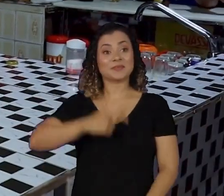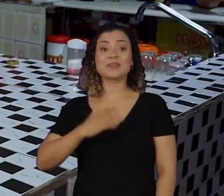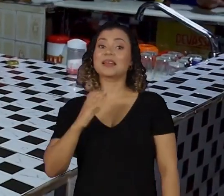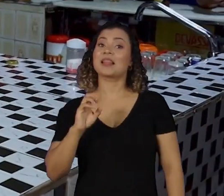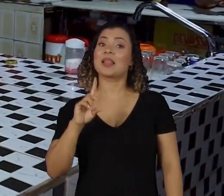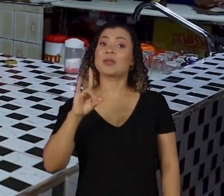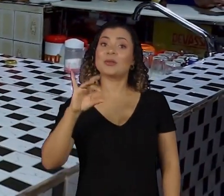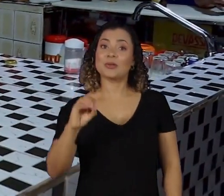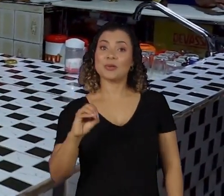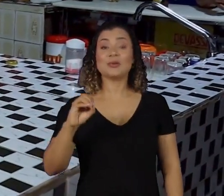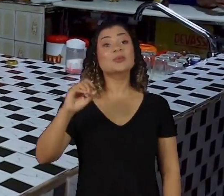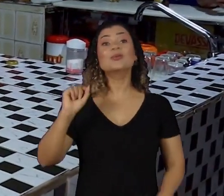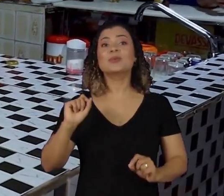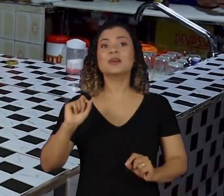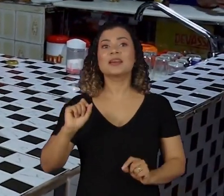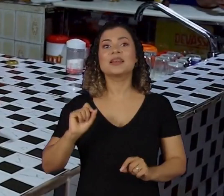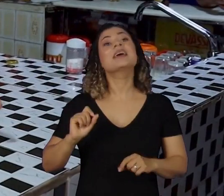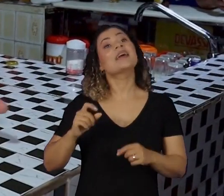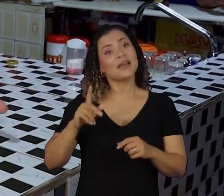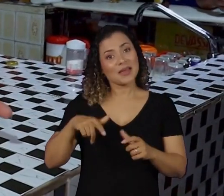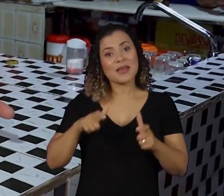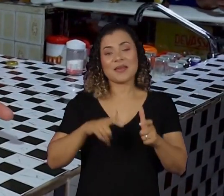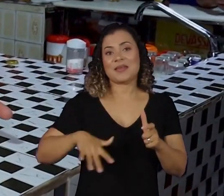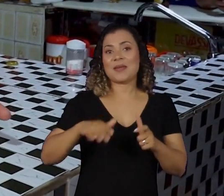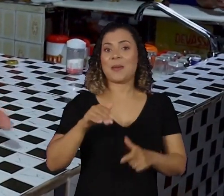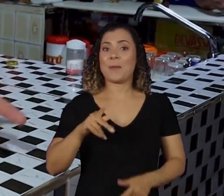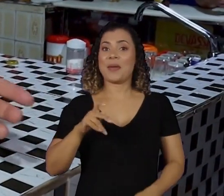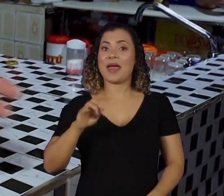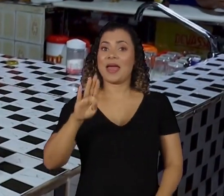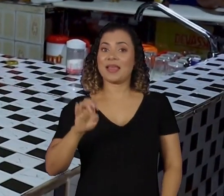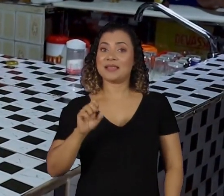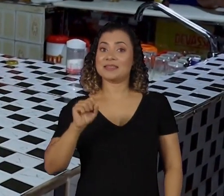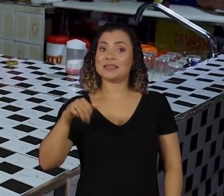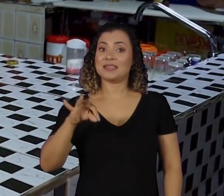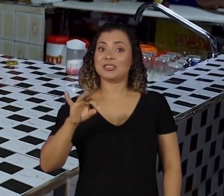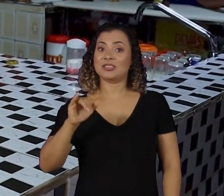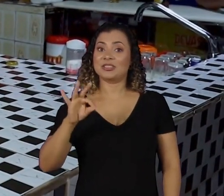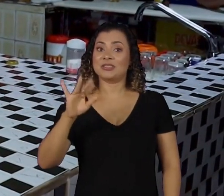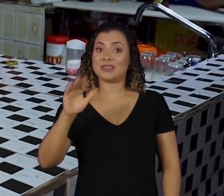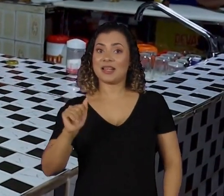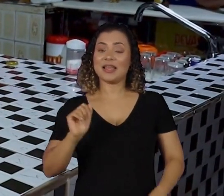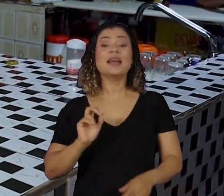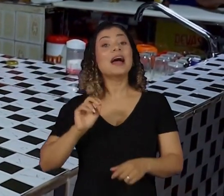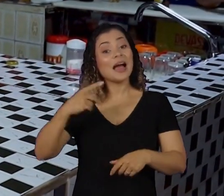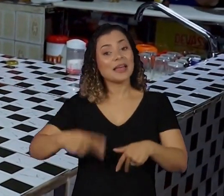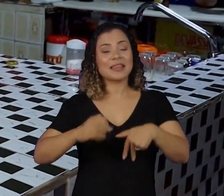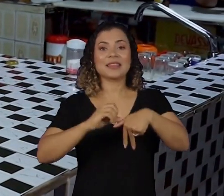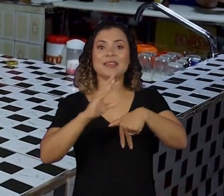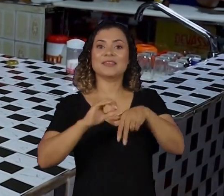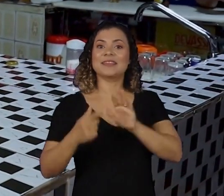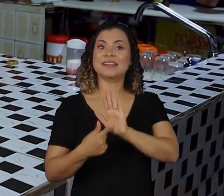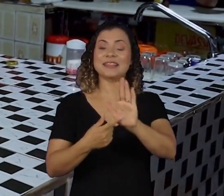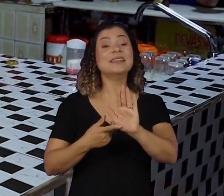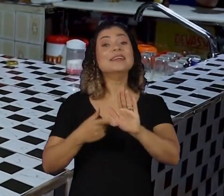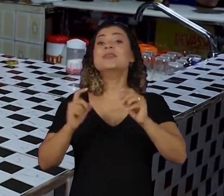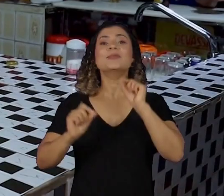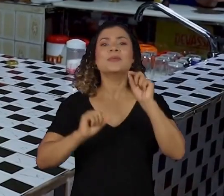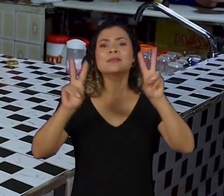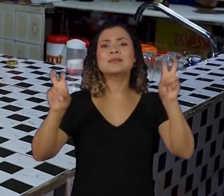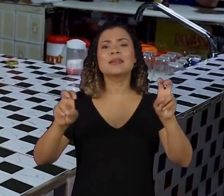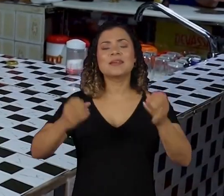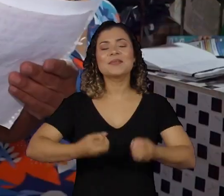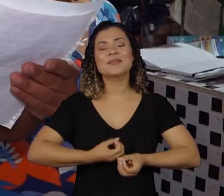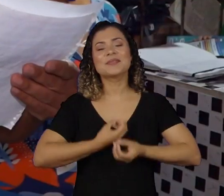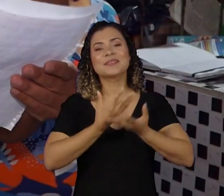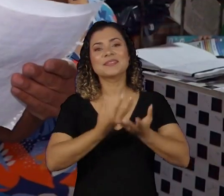Santista, diretamente do Bar do Santista, é claro, tá certo? Aí na TV Cultura. E agora nós vamos falar de